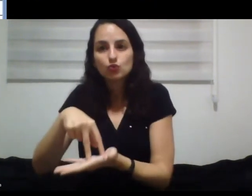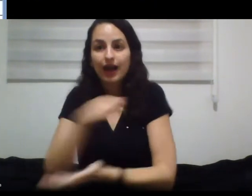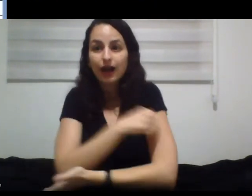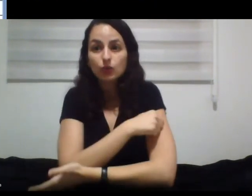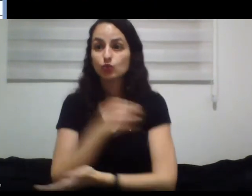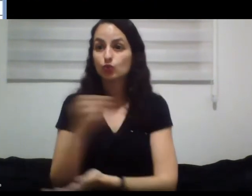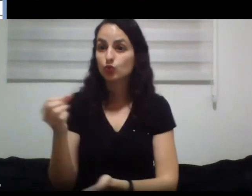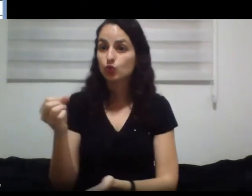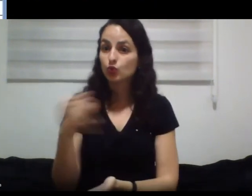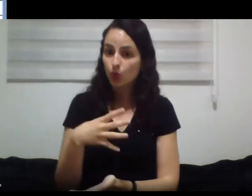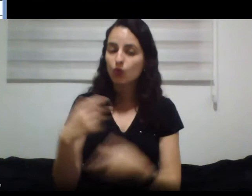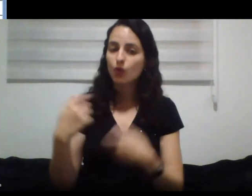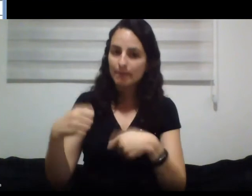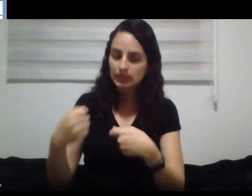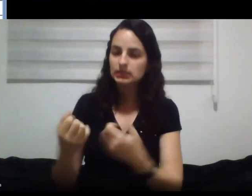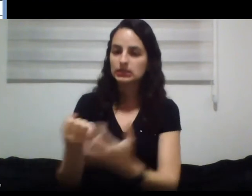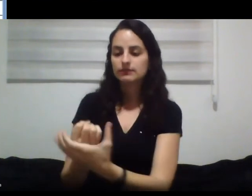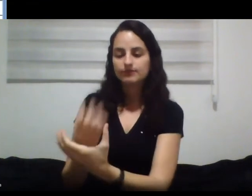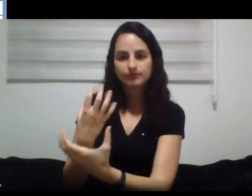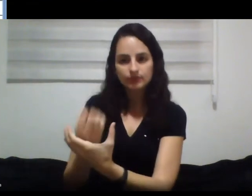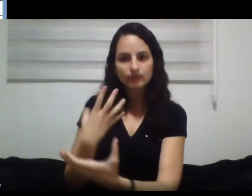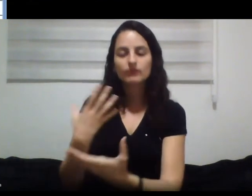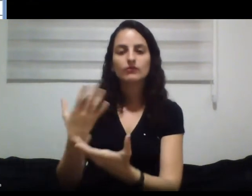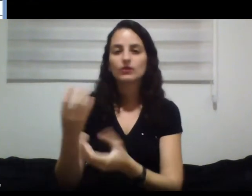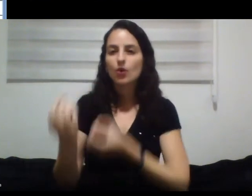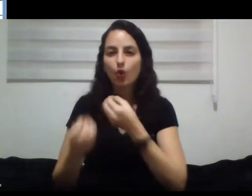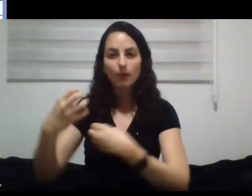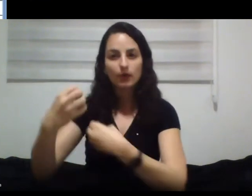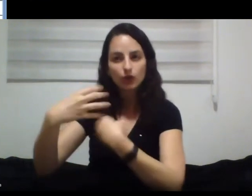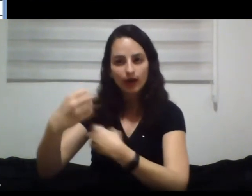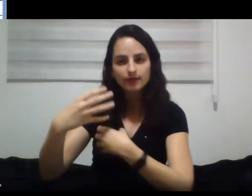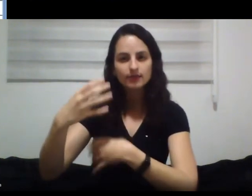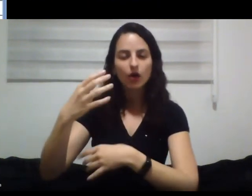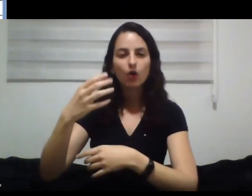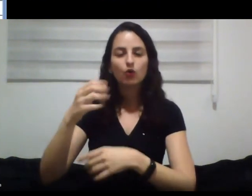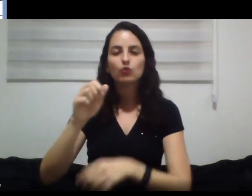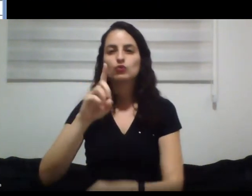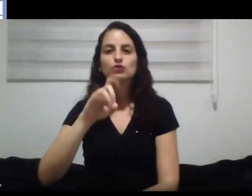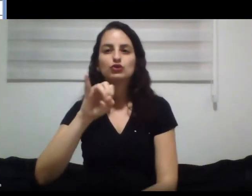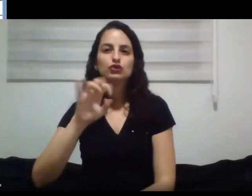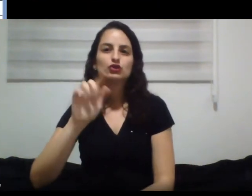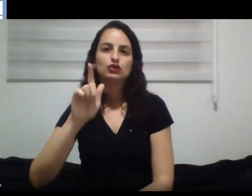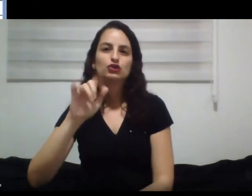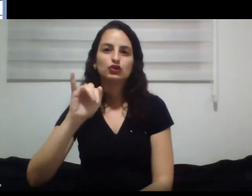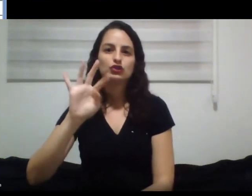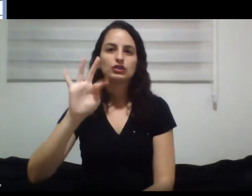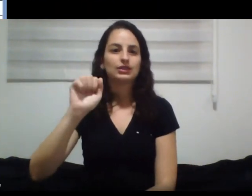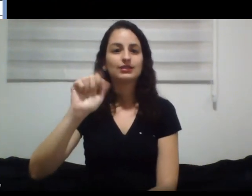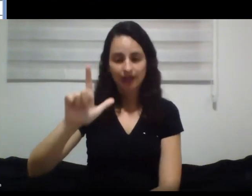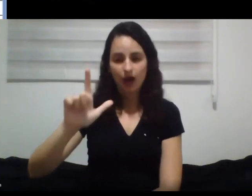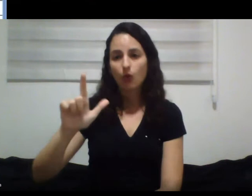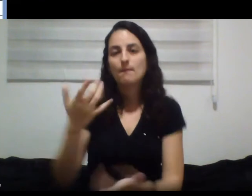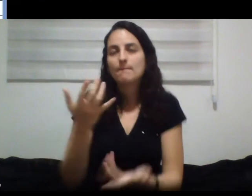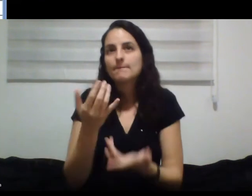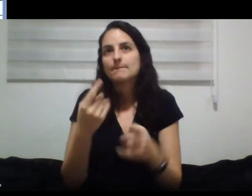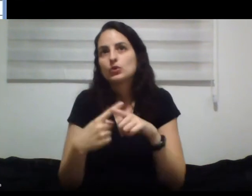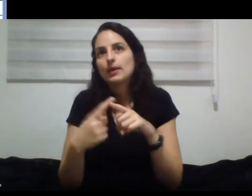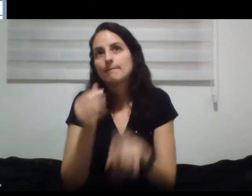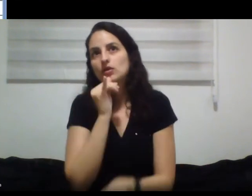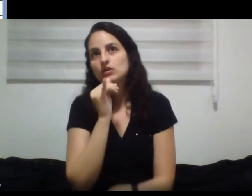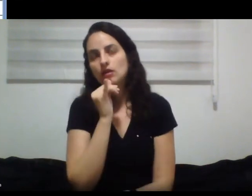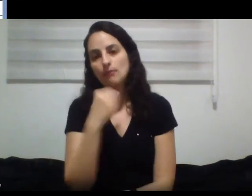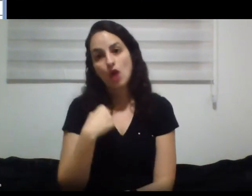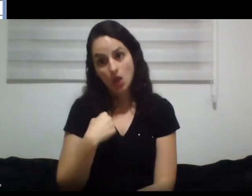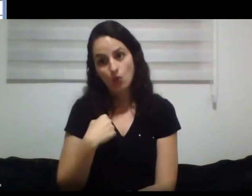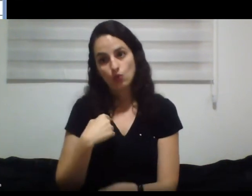atividade. Né? Nós vamos fazer vídeos, mas não vai ser vídeo de YouTube. Né? Nós não viramos influenciadores digital do dia